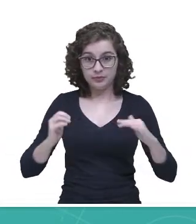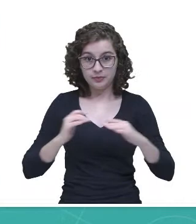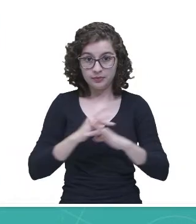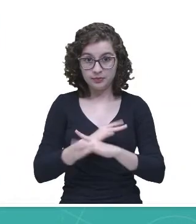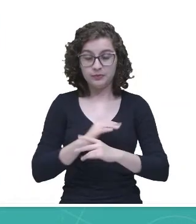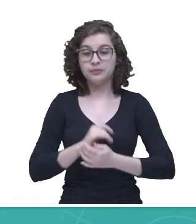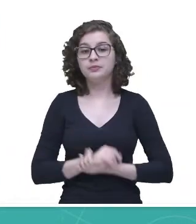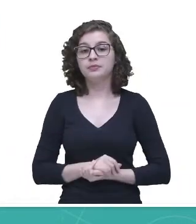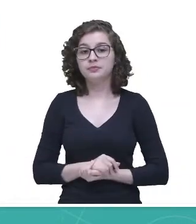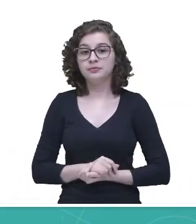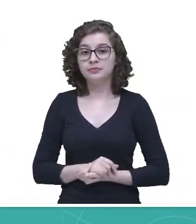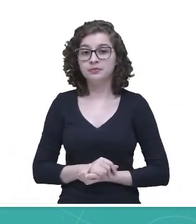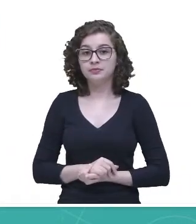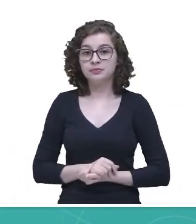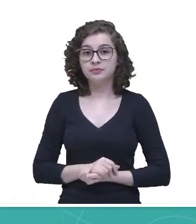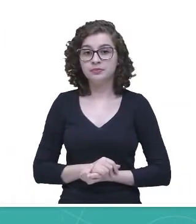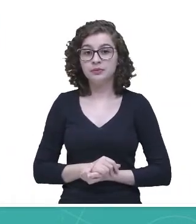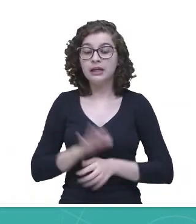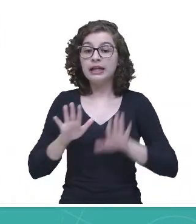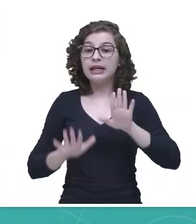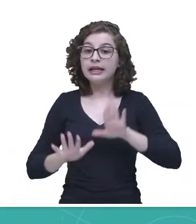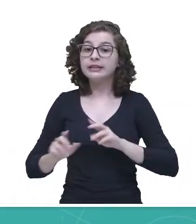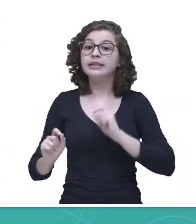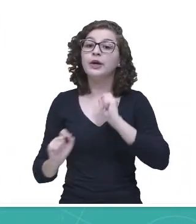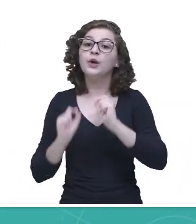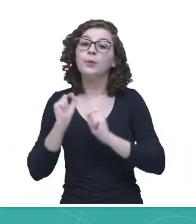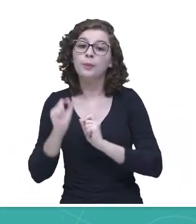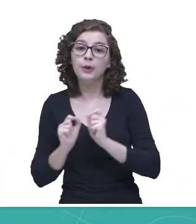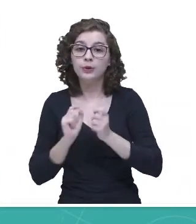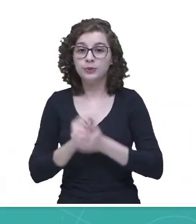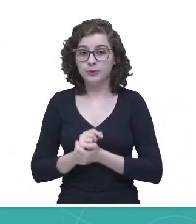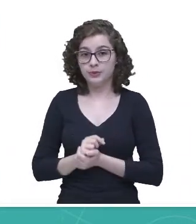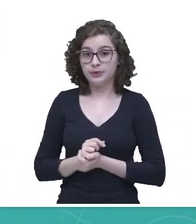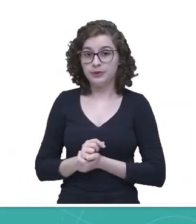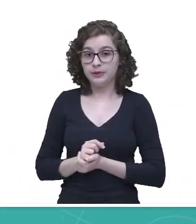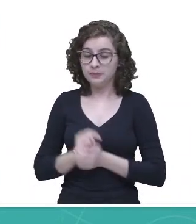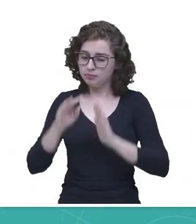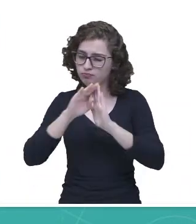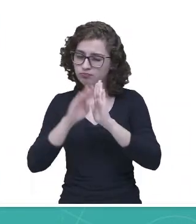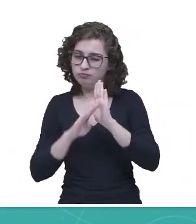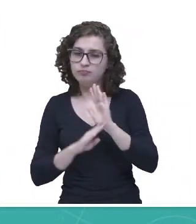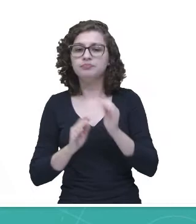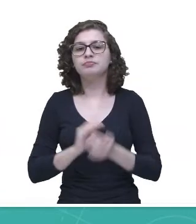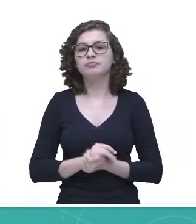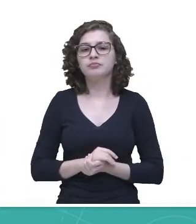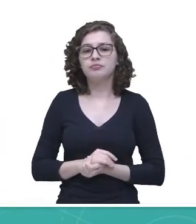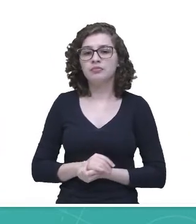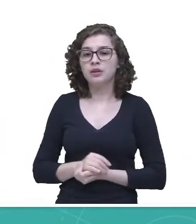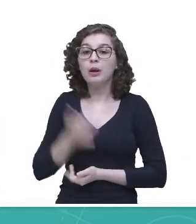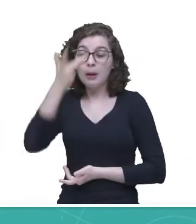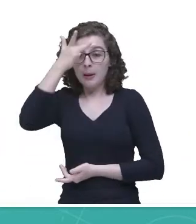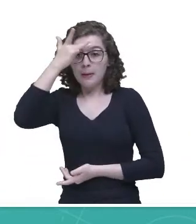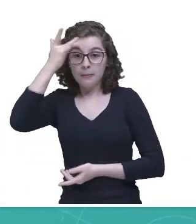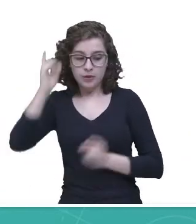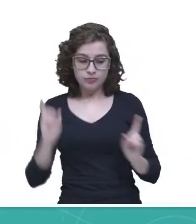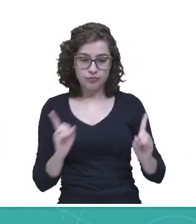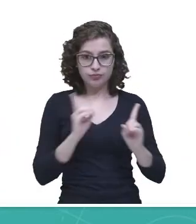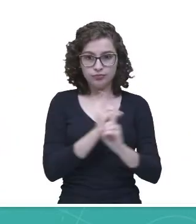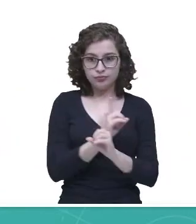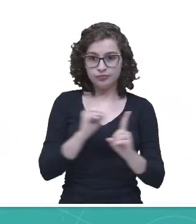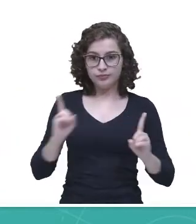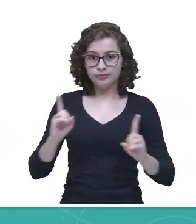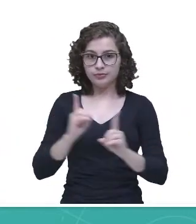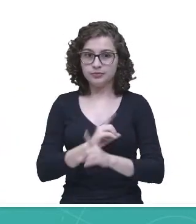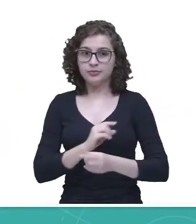cidades que vão se estabelecer, né, a partir de alguns fatores. A gente tem aqui os fluxos de pessoas,